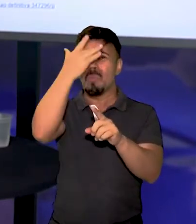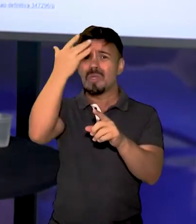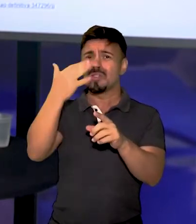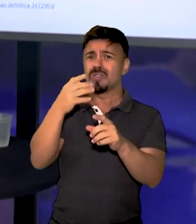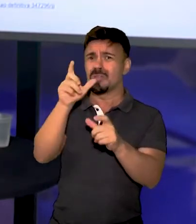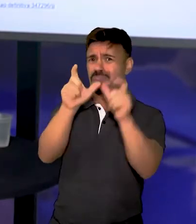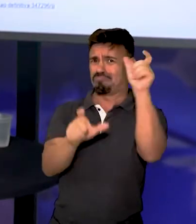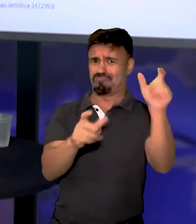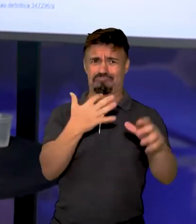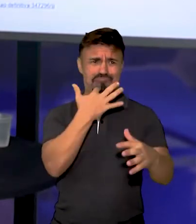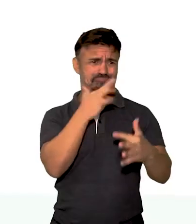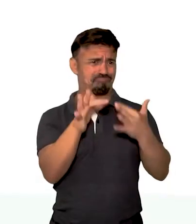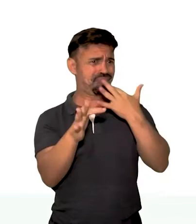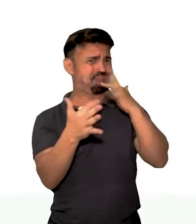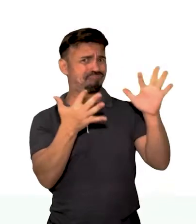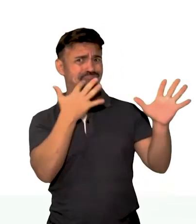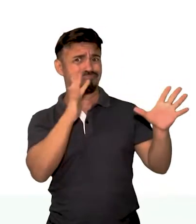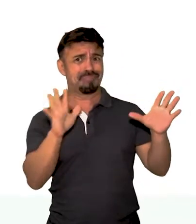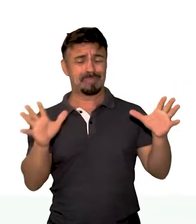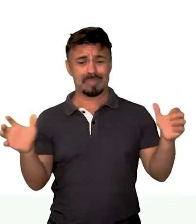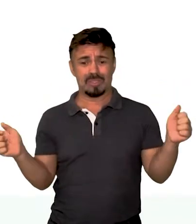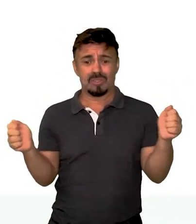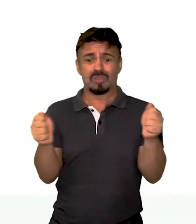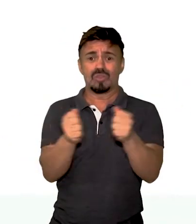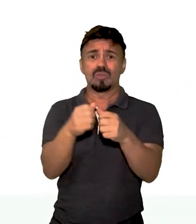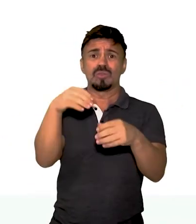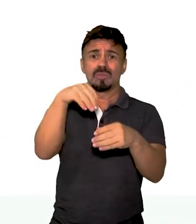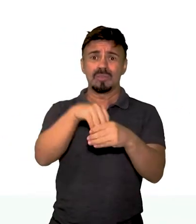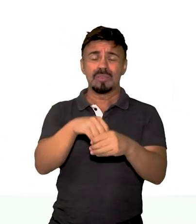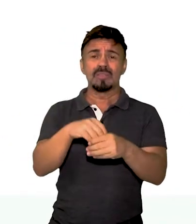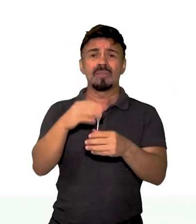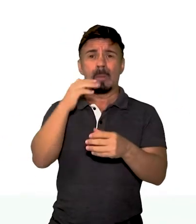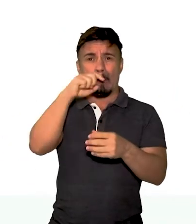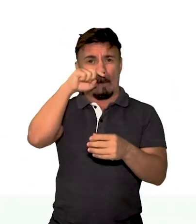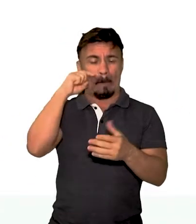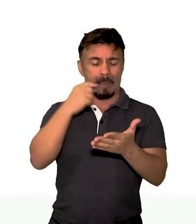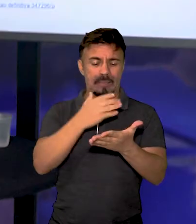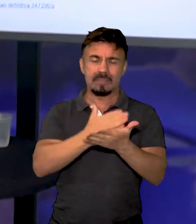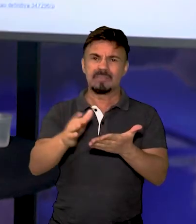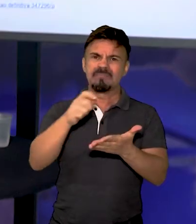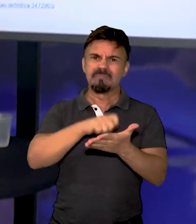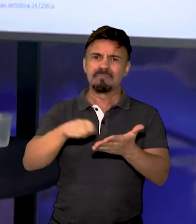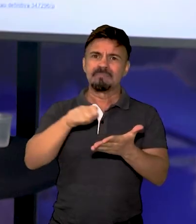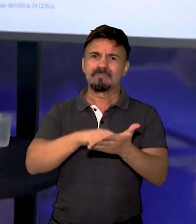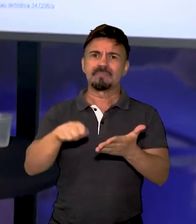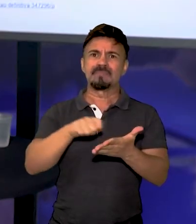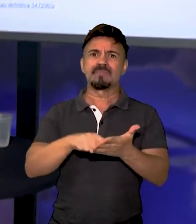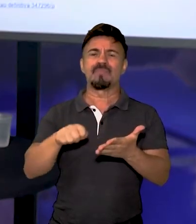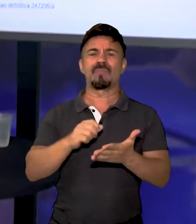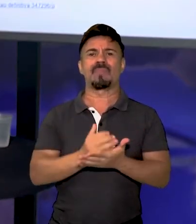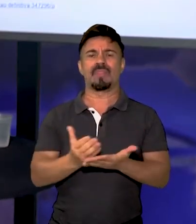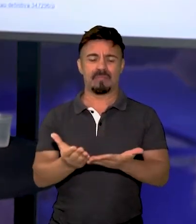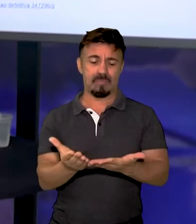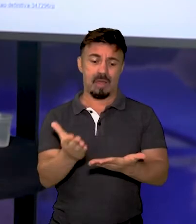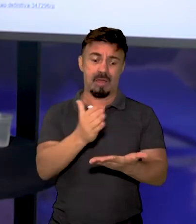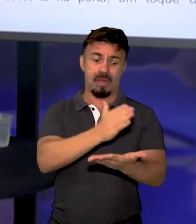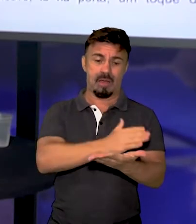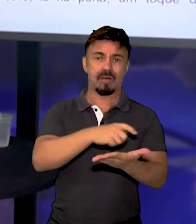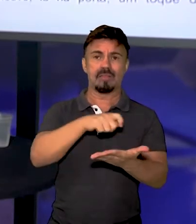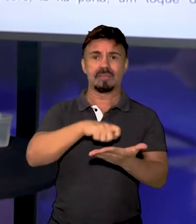estranhas. E ali ela ficou isolada. E aí começou a escrever o que ela estava passando. Uma outra página de diário.